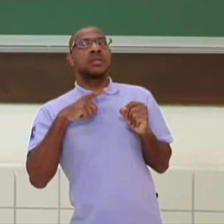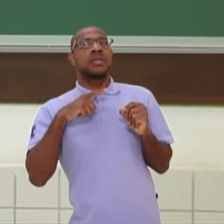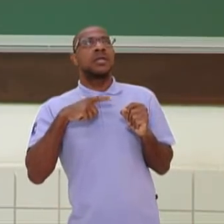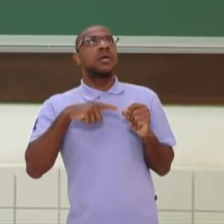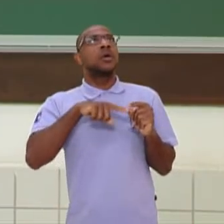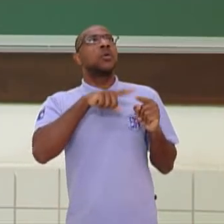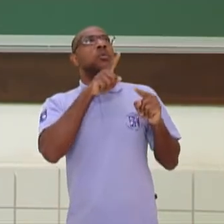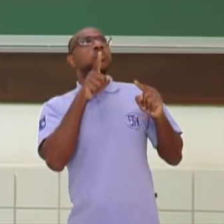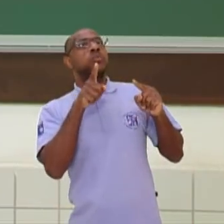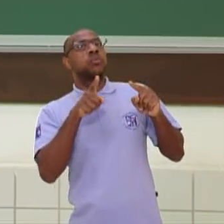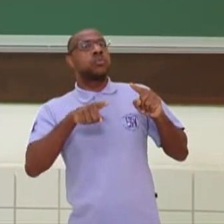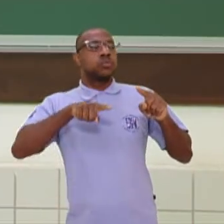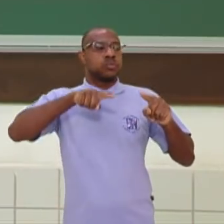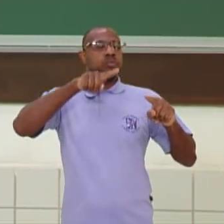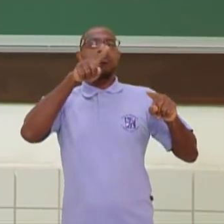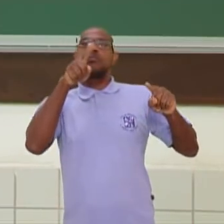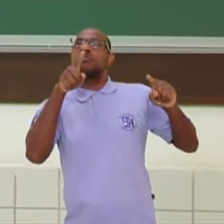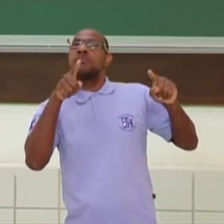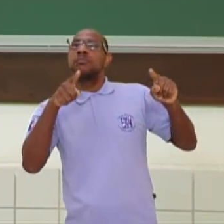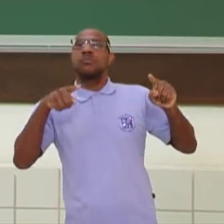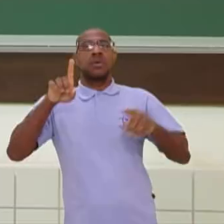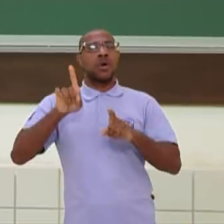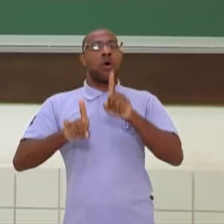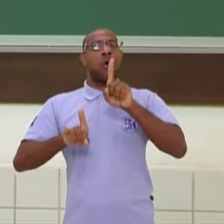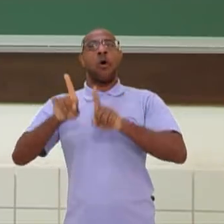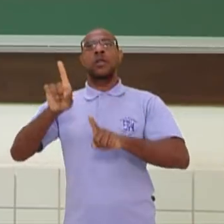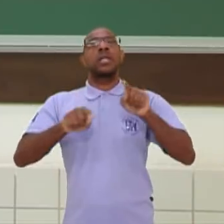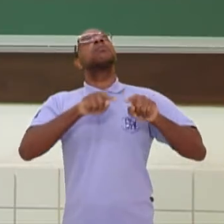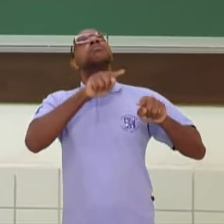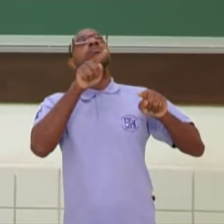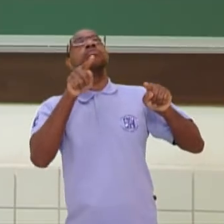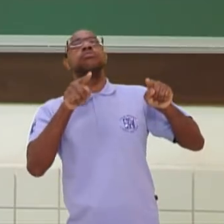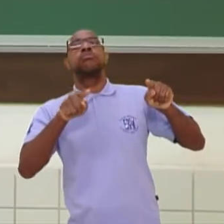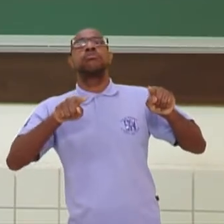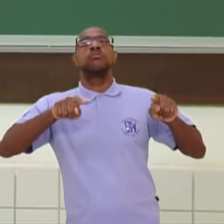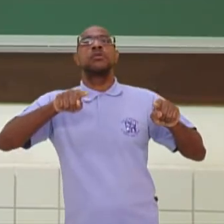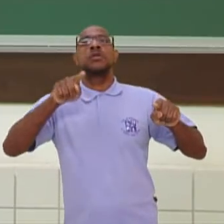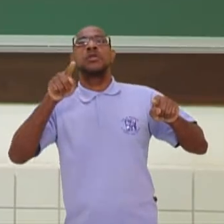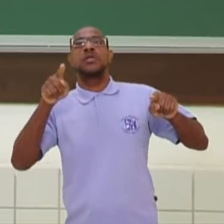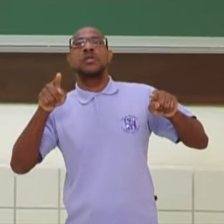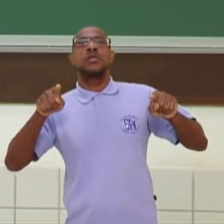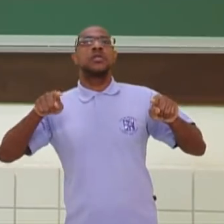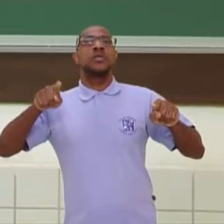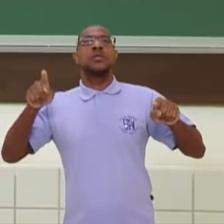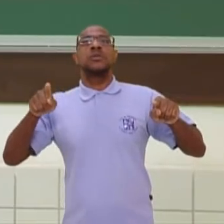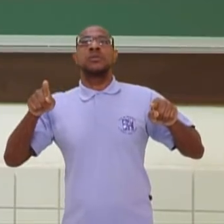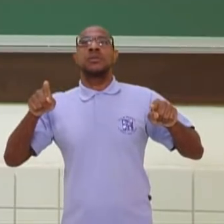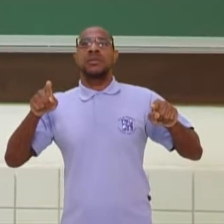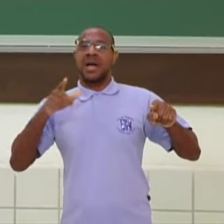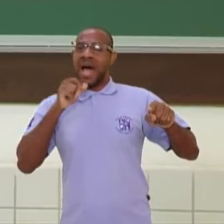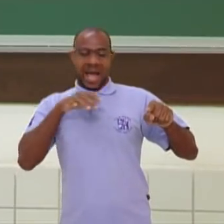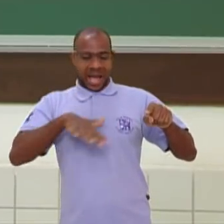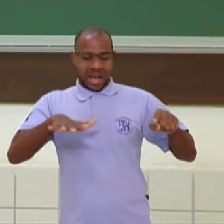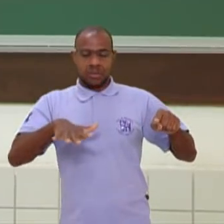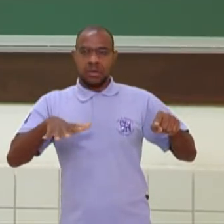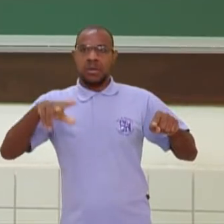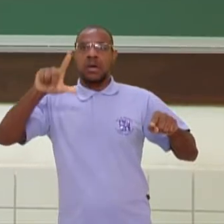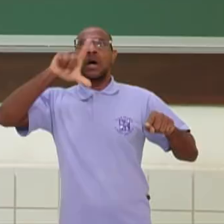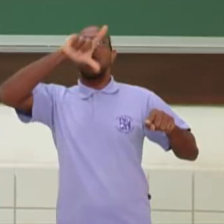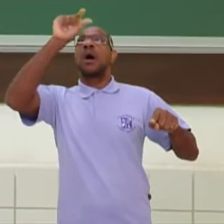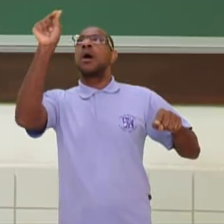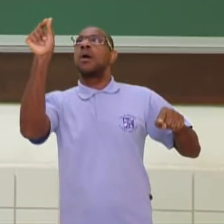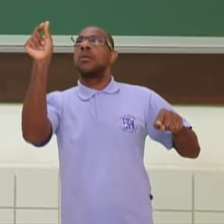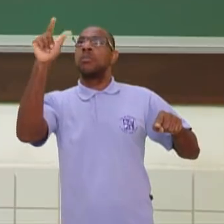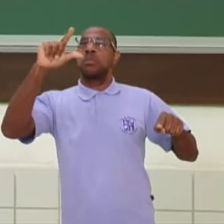breves oscilações na parte da superfície da água. O que acontece? Caiu uma folha. Você vai perceber que